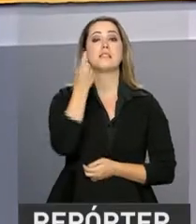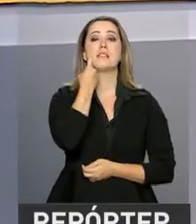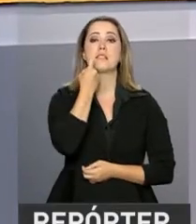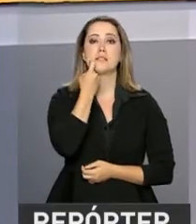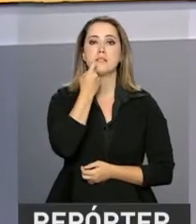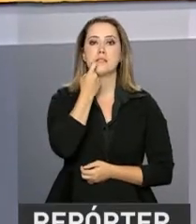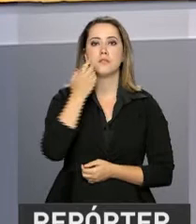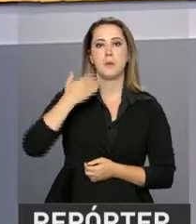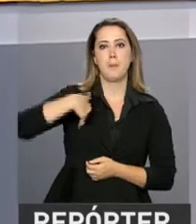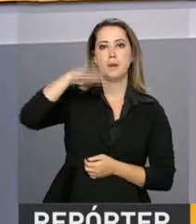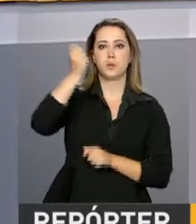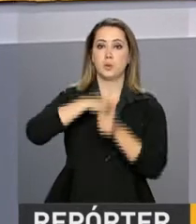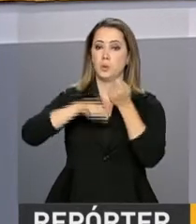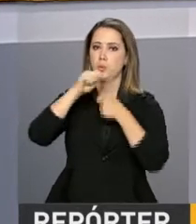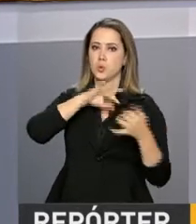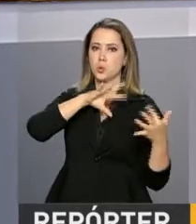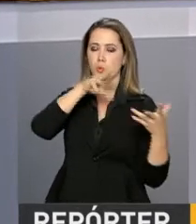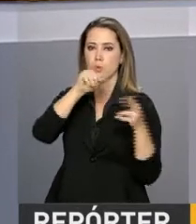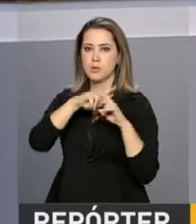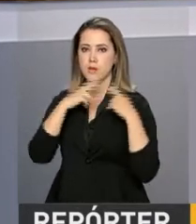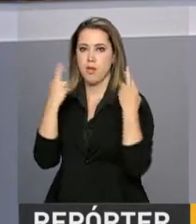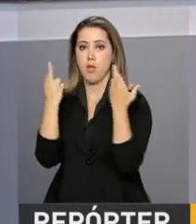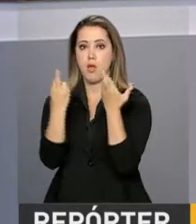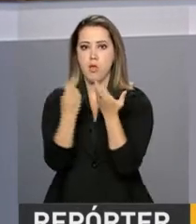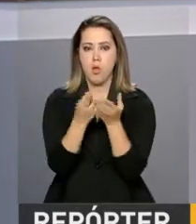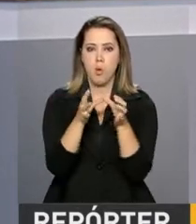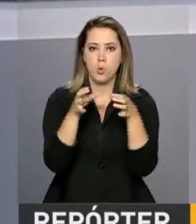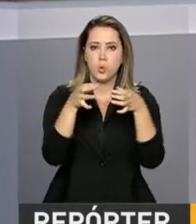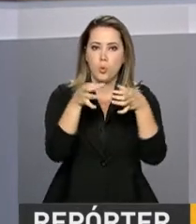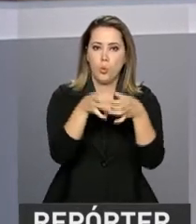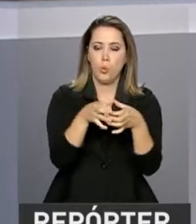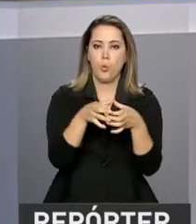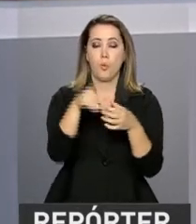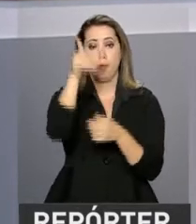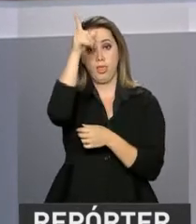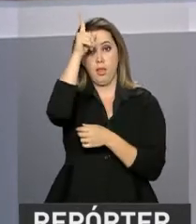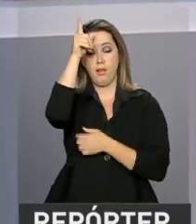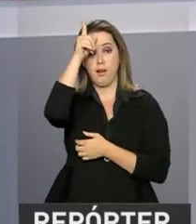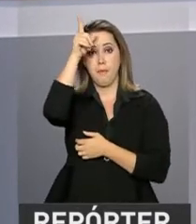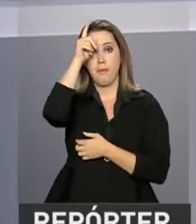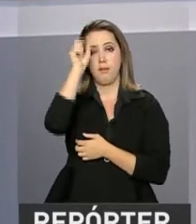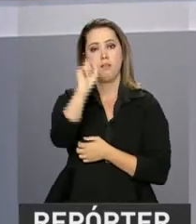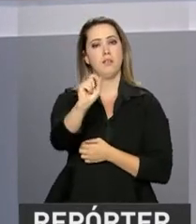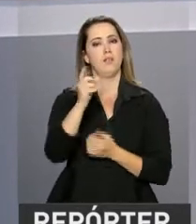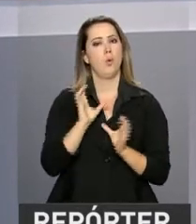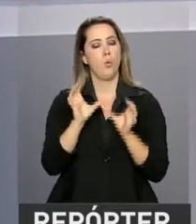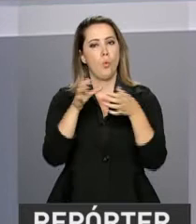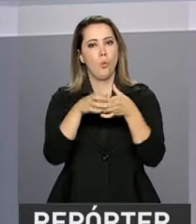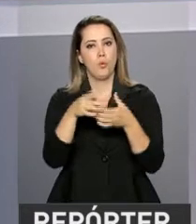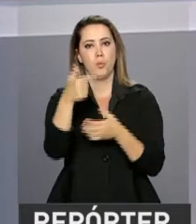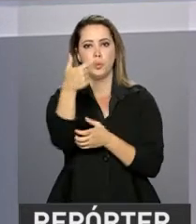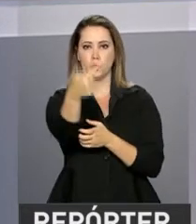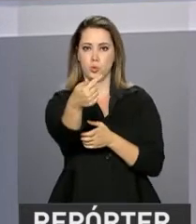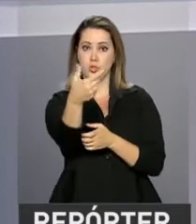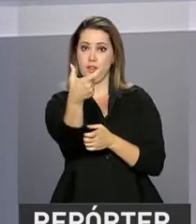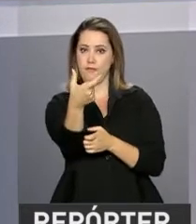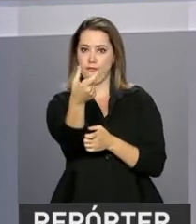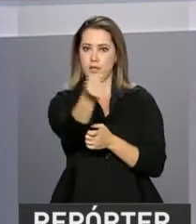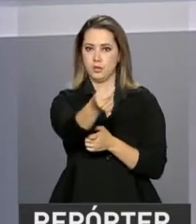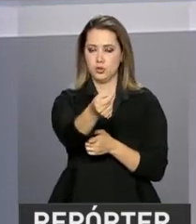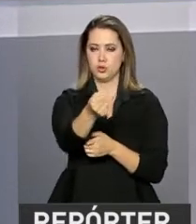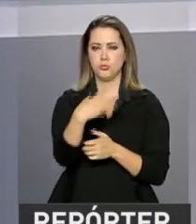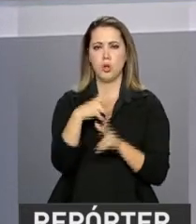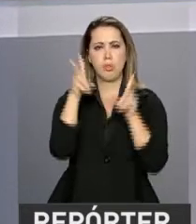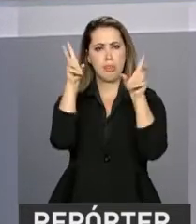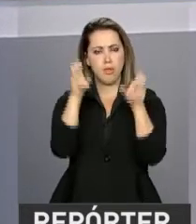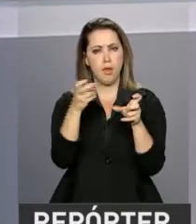as maiores economias do mundo se reúnem em hamburgo na alemanha para participarem da cúpula do g20 na pauta temas como